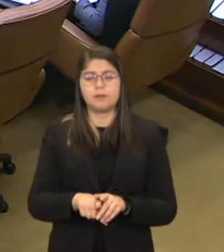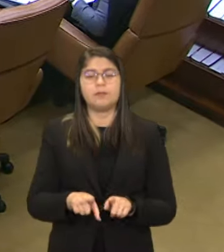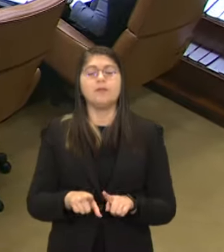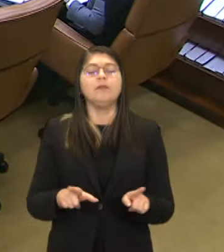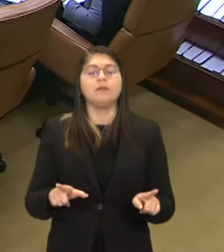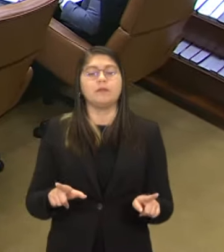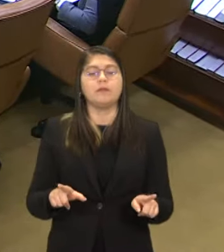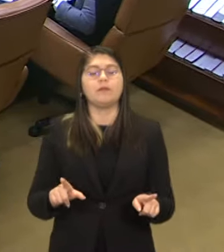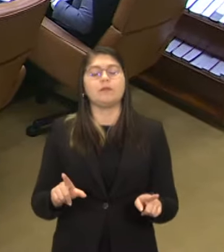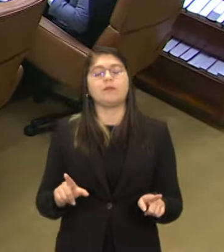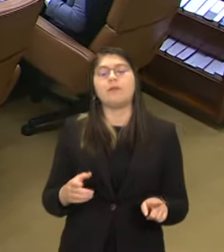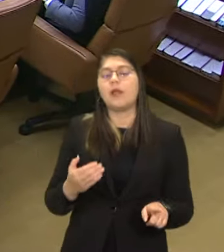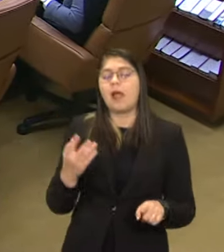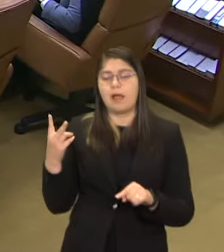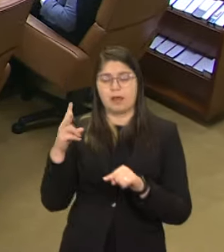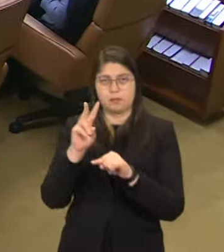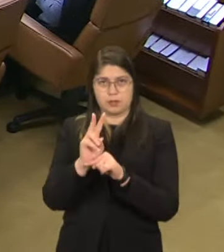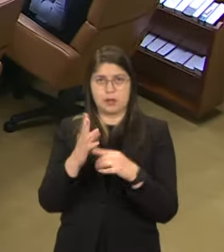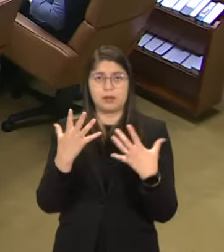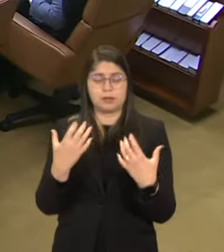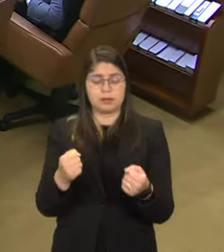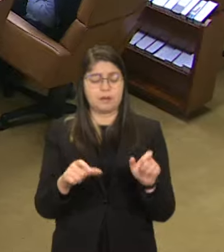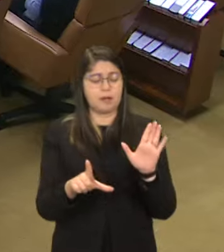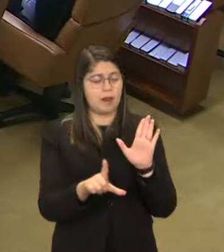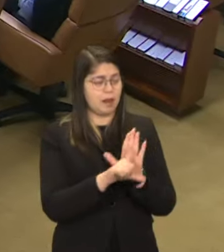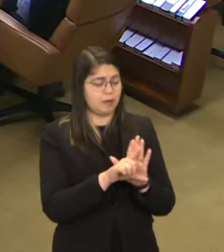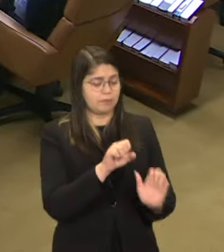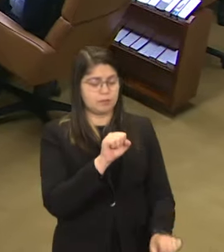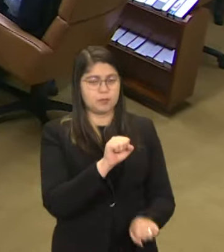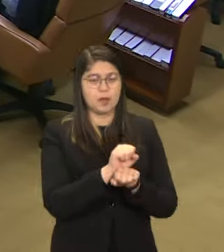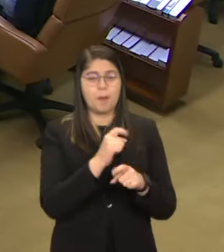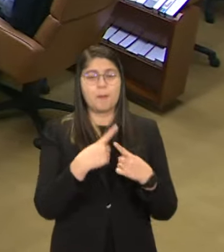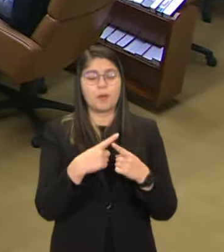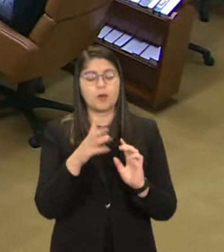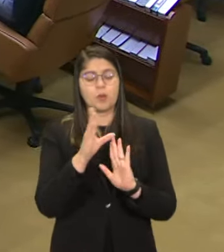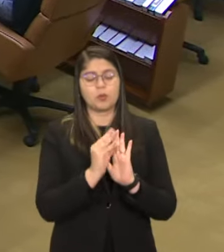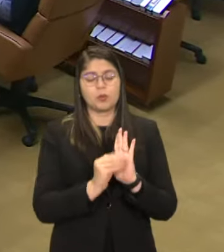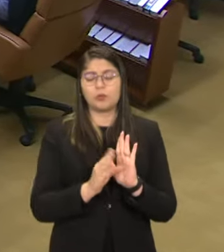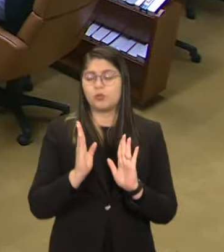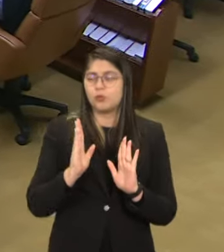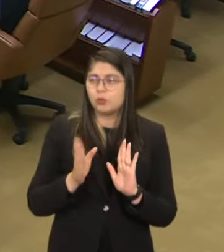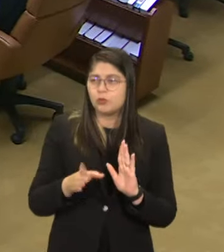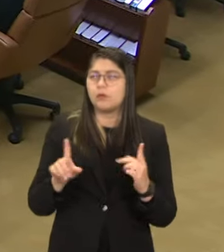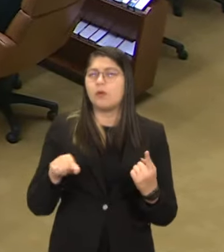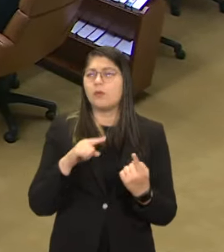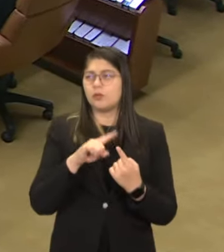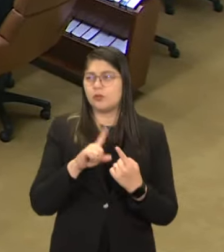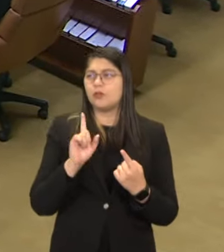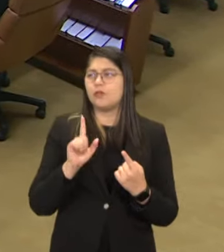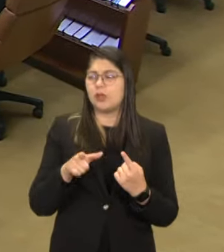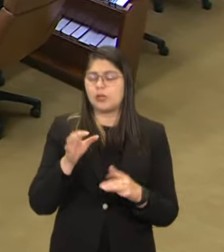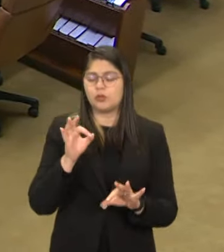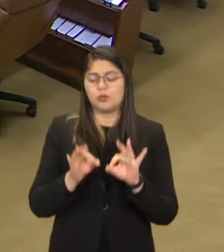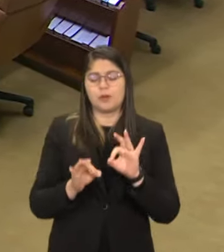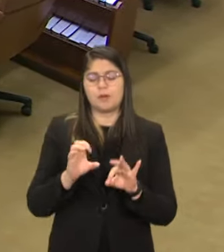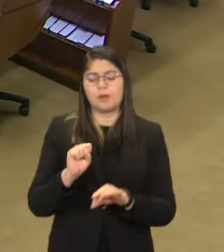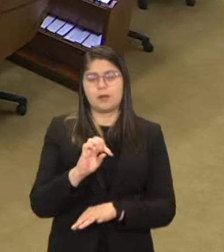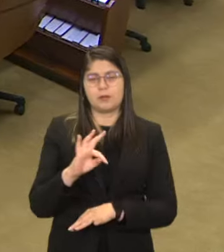cautelar para suspender a lei, considerando especialmente que a matéria já havia sido alvo de deliberação pelo